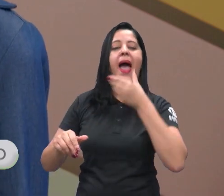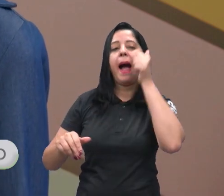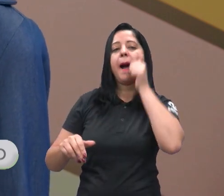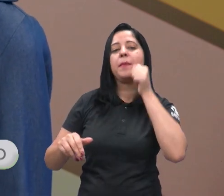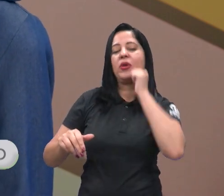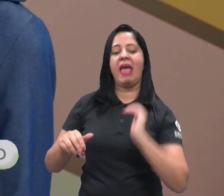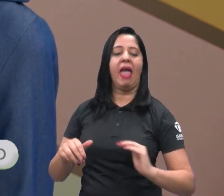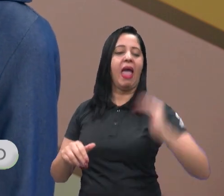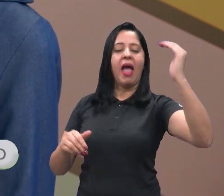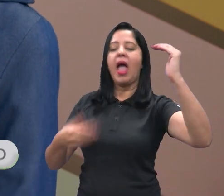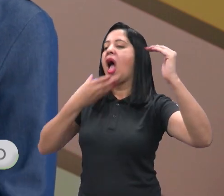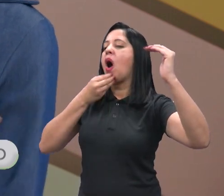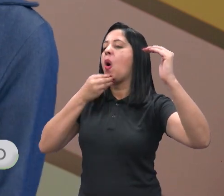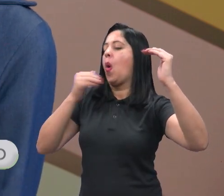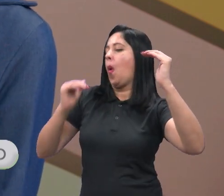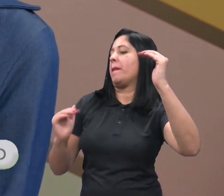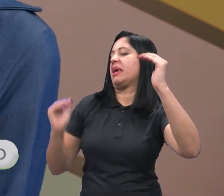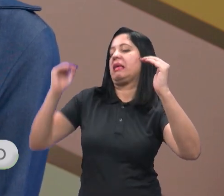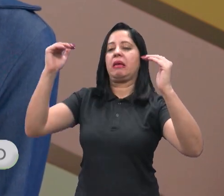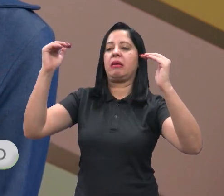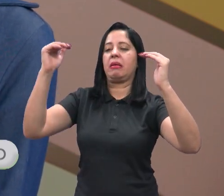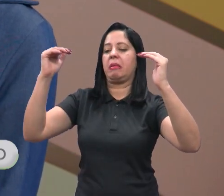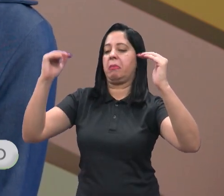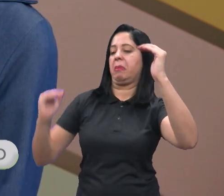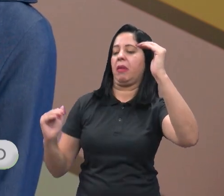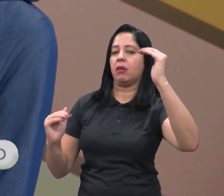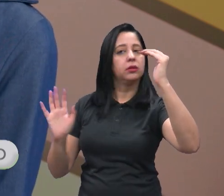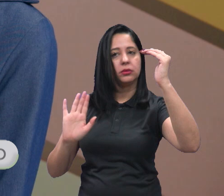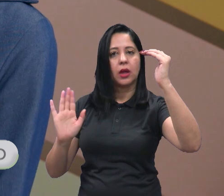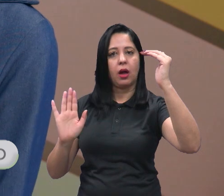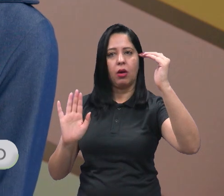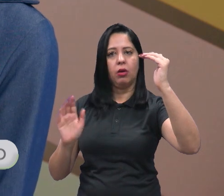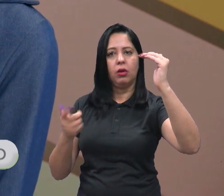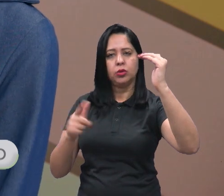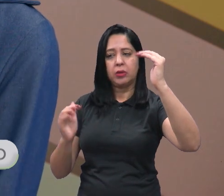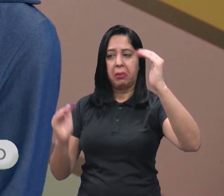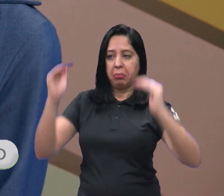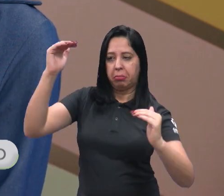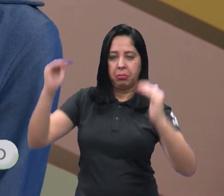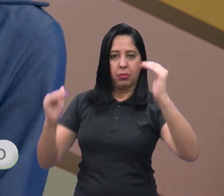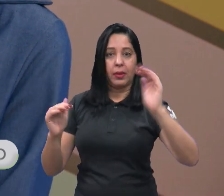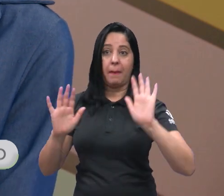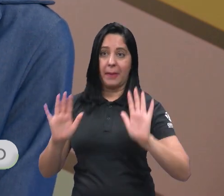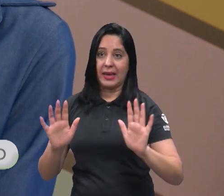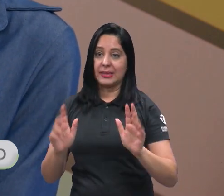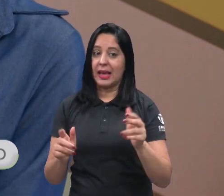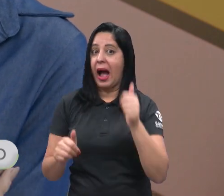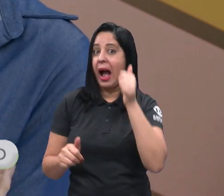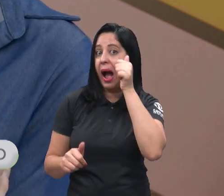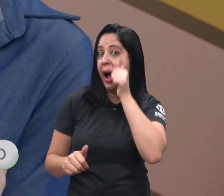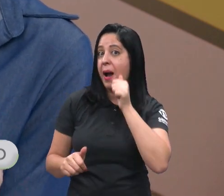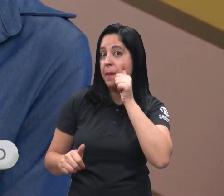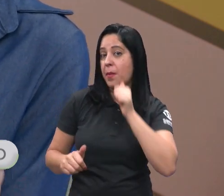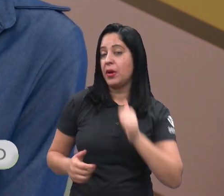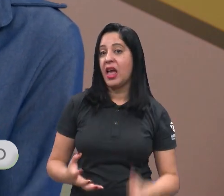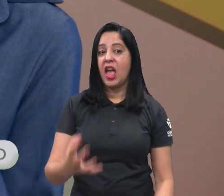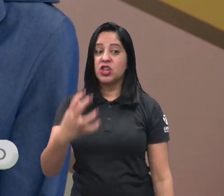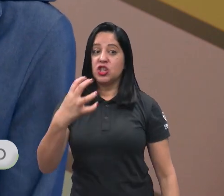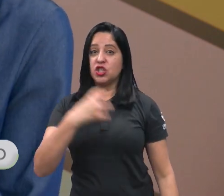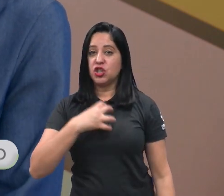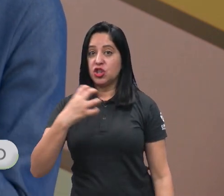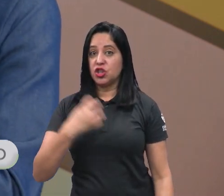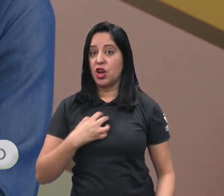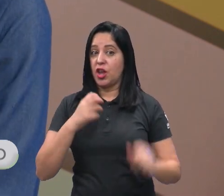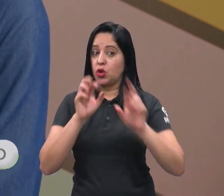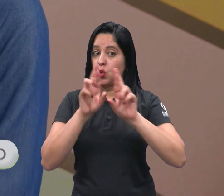o outro. É porque são olhares diferentes, né? Nós mulheres, primeiro de tudo, que nós temos várias facetas e